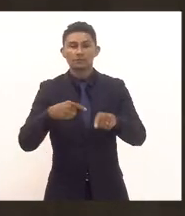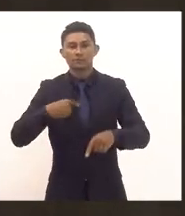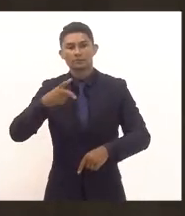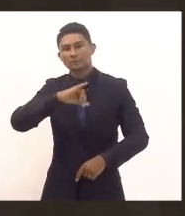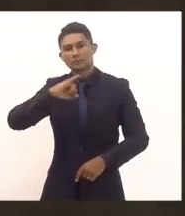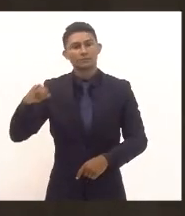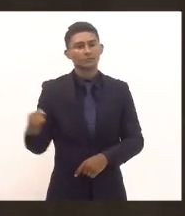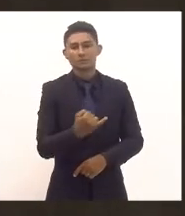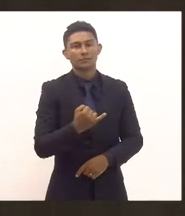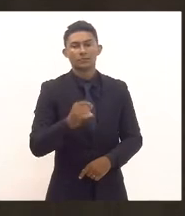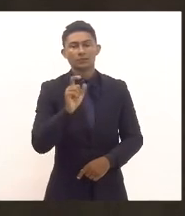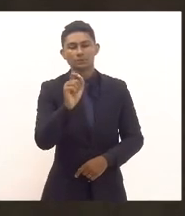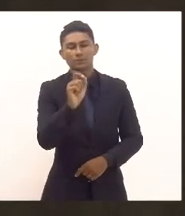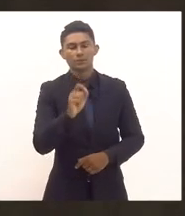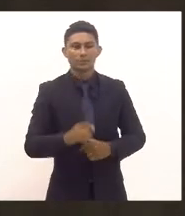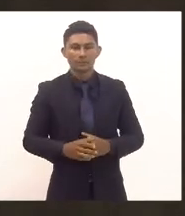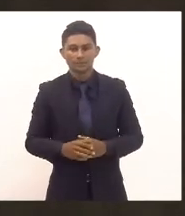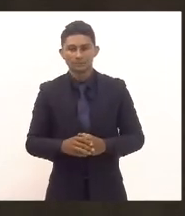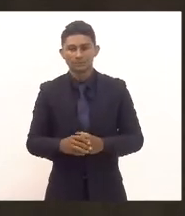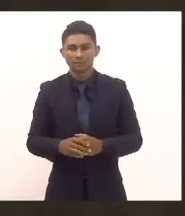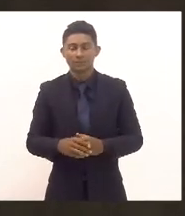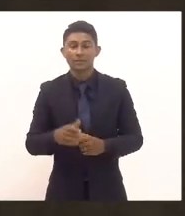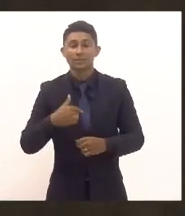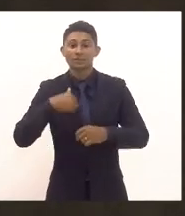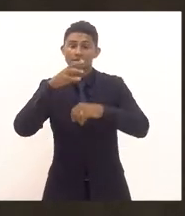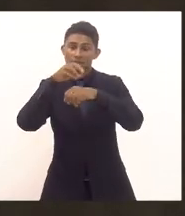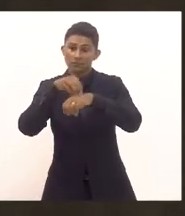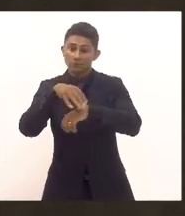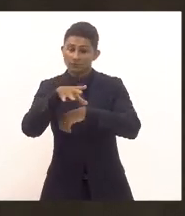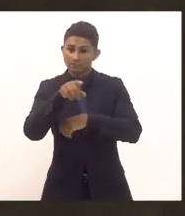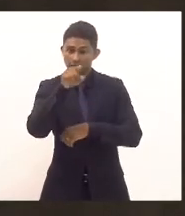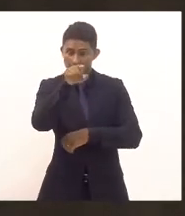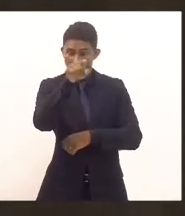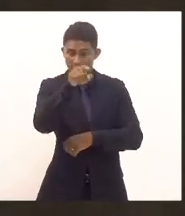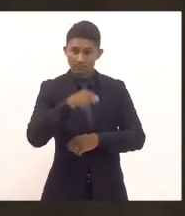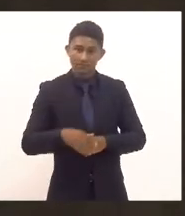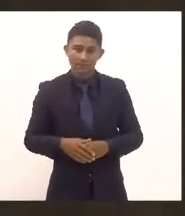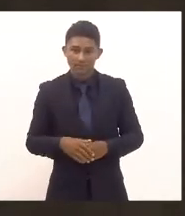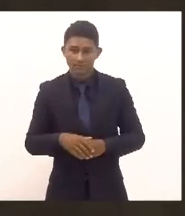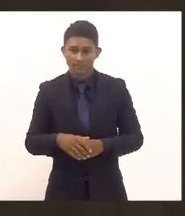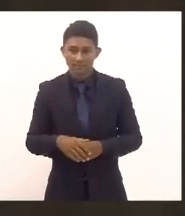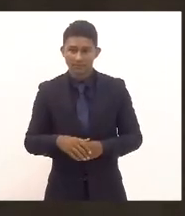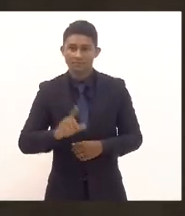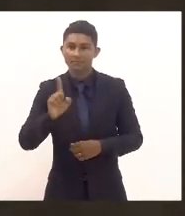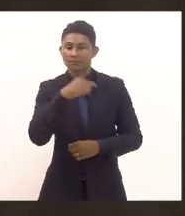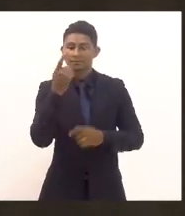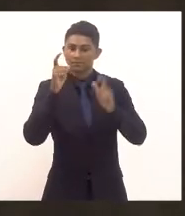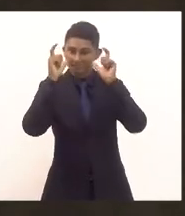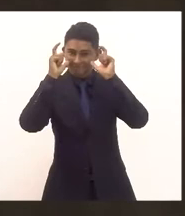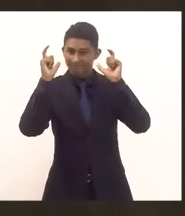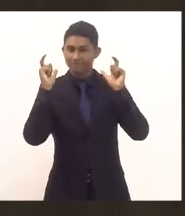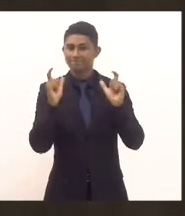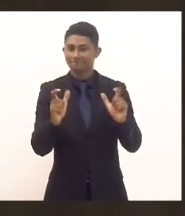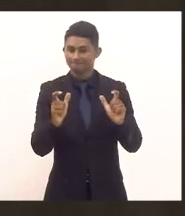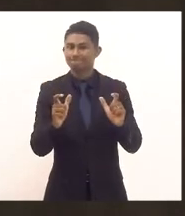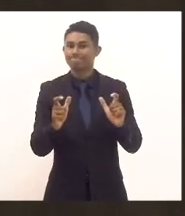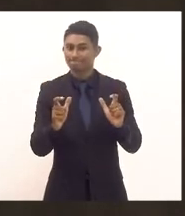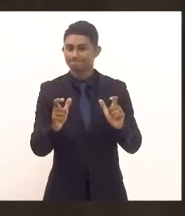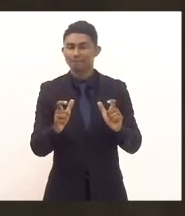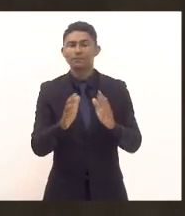de embevecimento surgir a vossa excelência porque temos interesses específicos